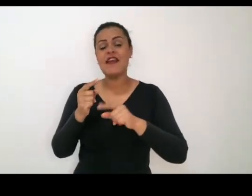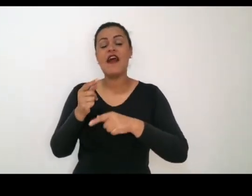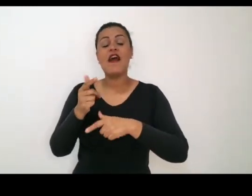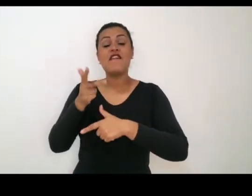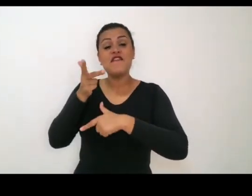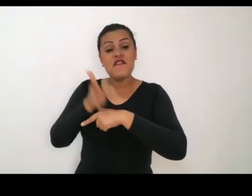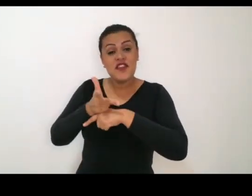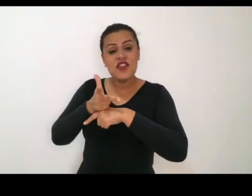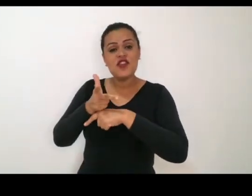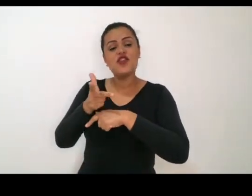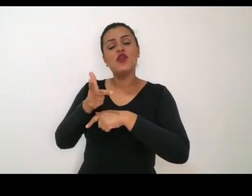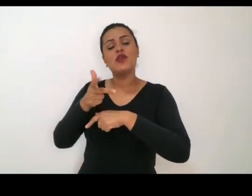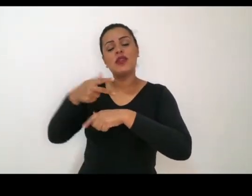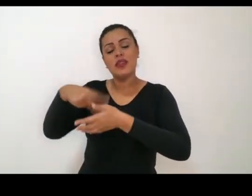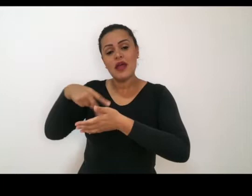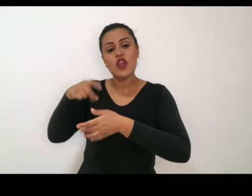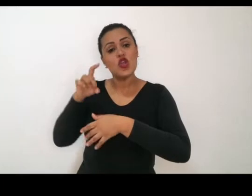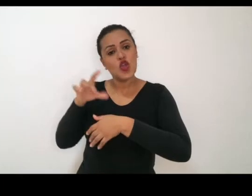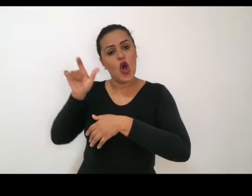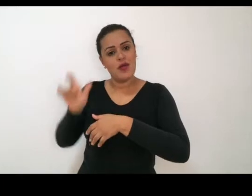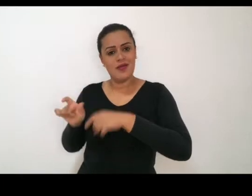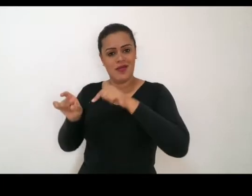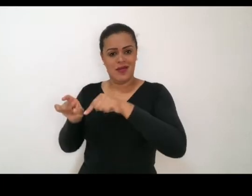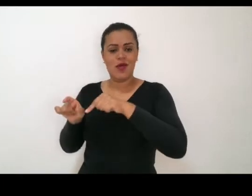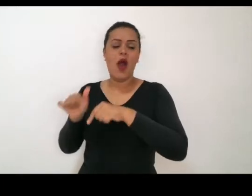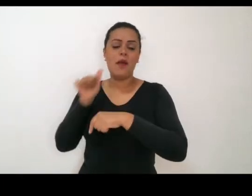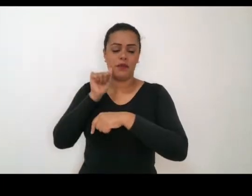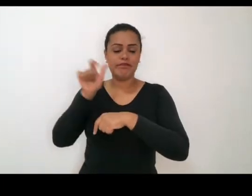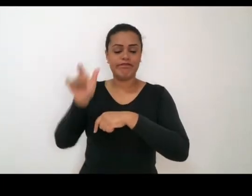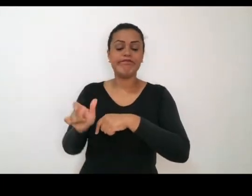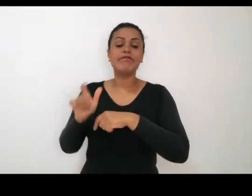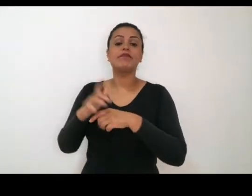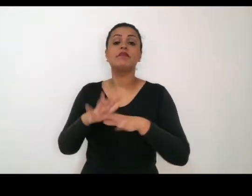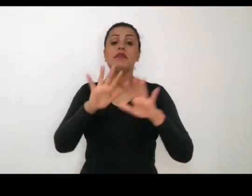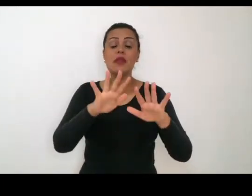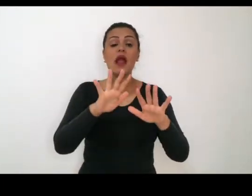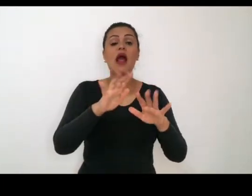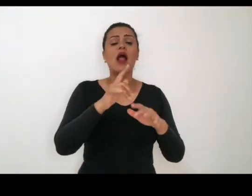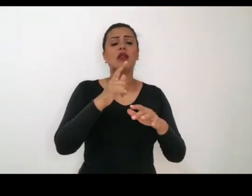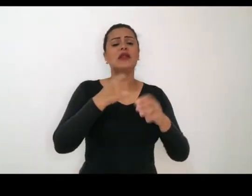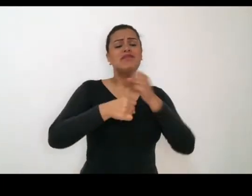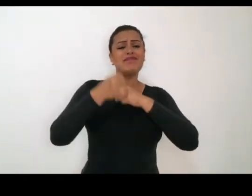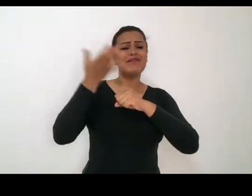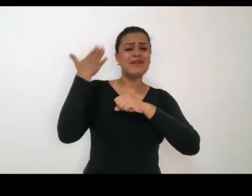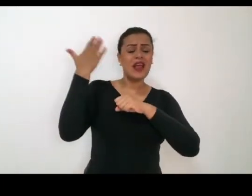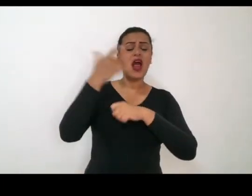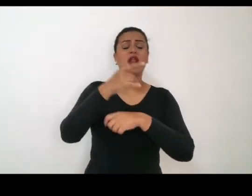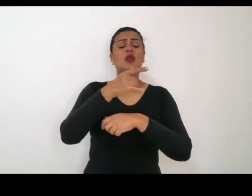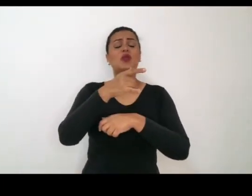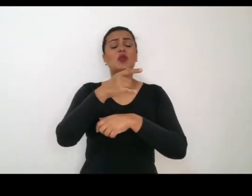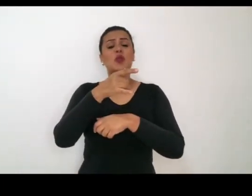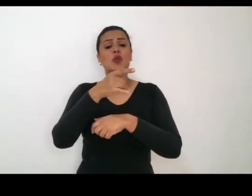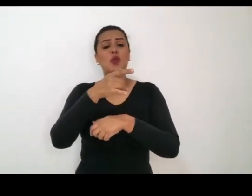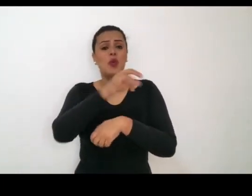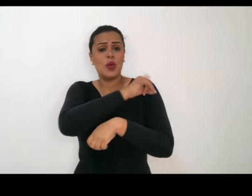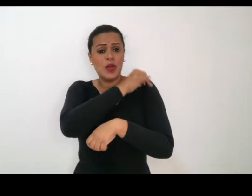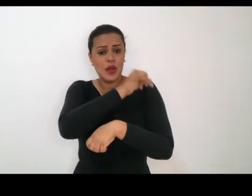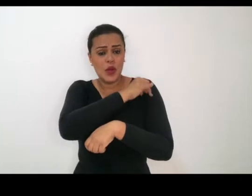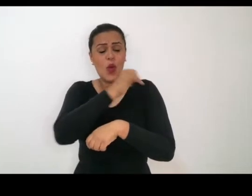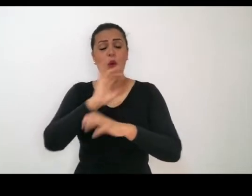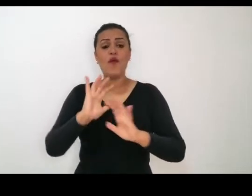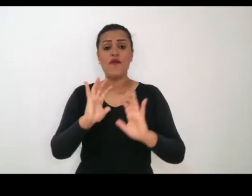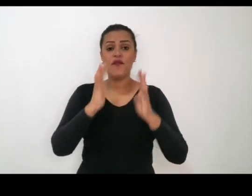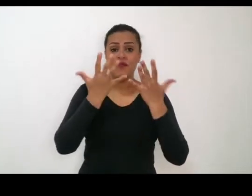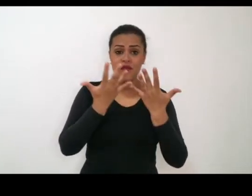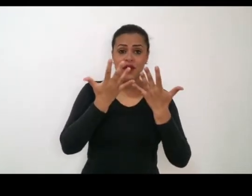no Rio de Janeiro, aconteceu que um festival que era chamado Rio de Janeiro, Belo Horizonte e São